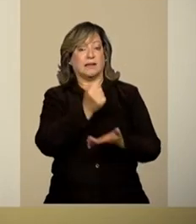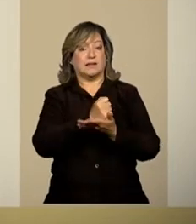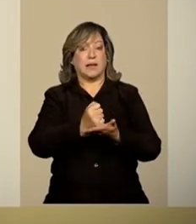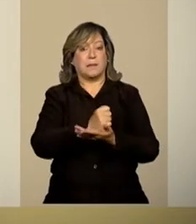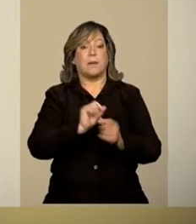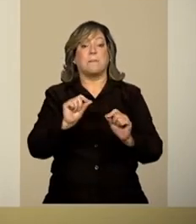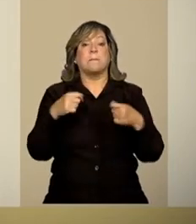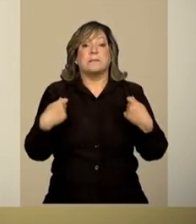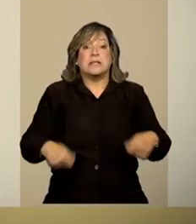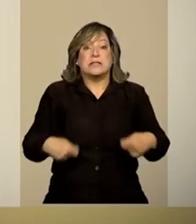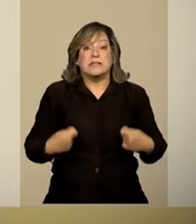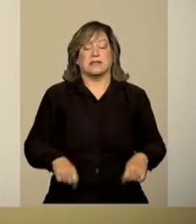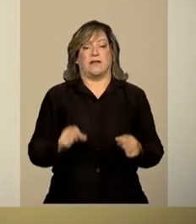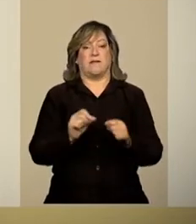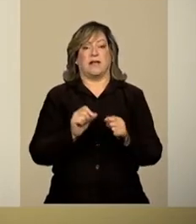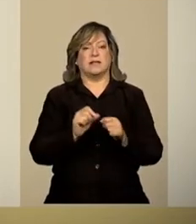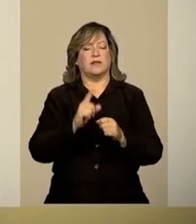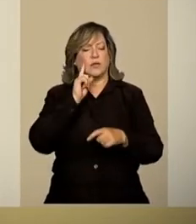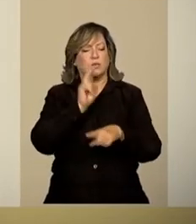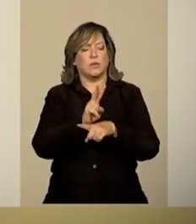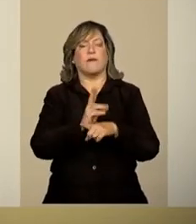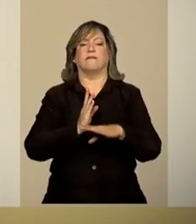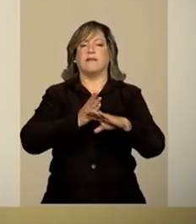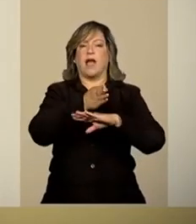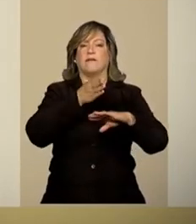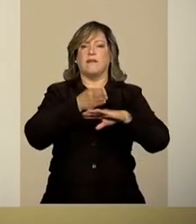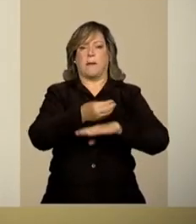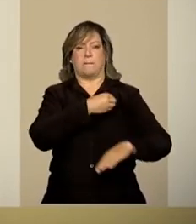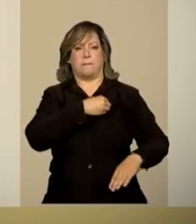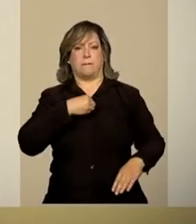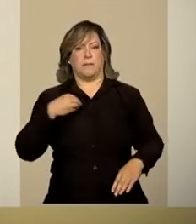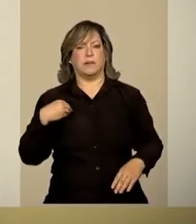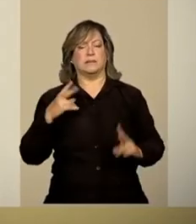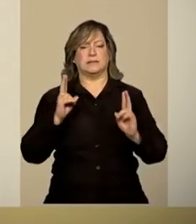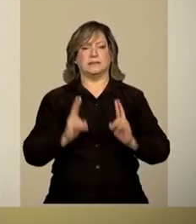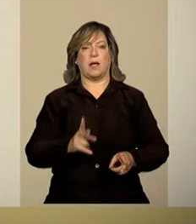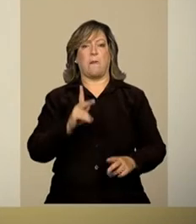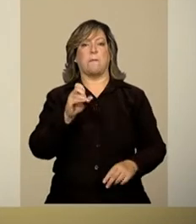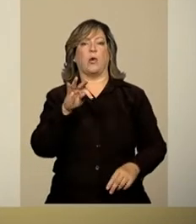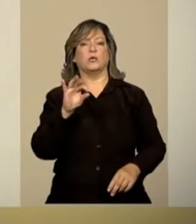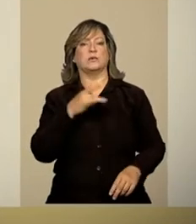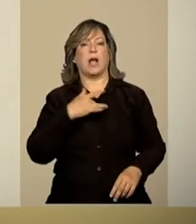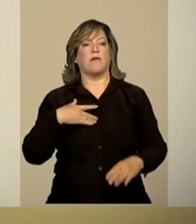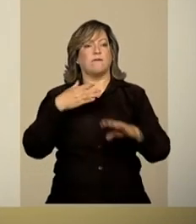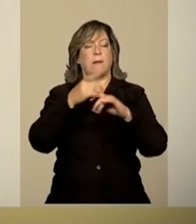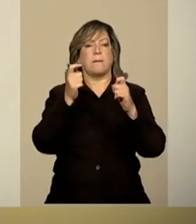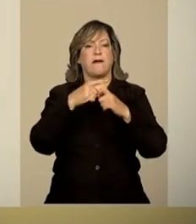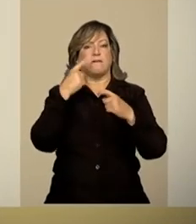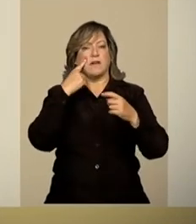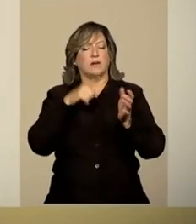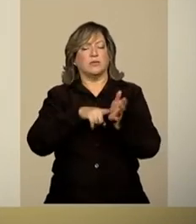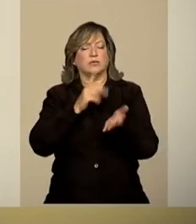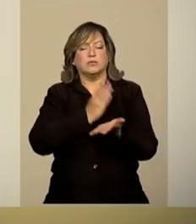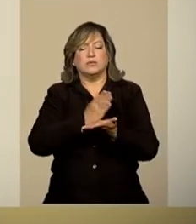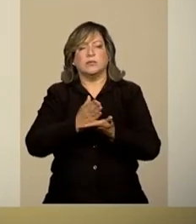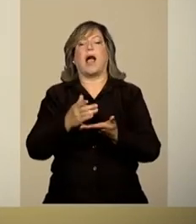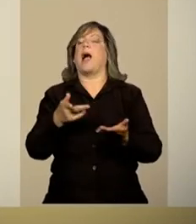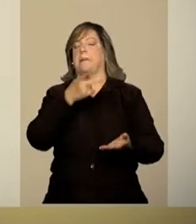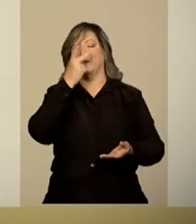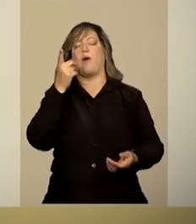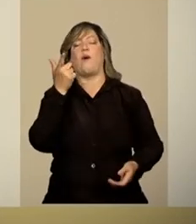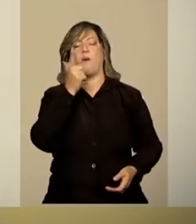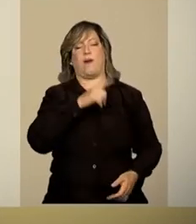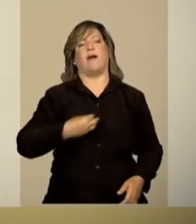de que precisam e fazendo acompanhamento médico adequado nos postos de saúde com certeza Max as